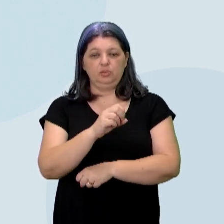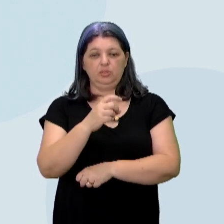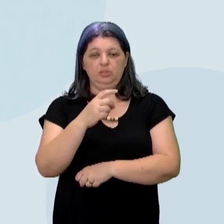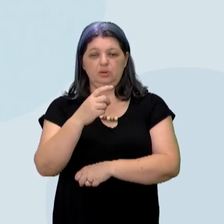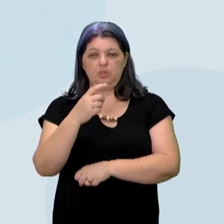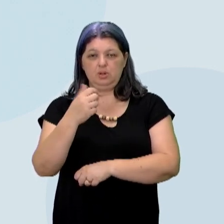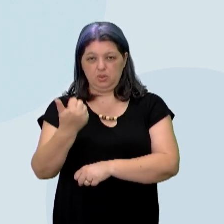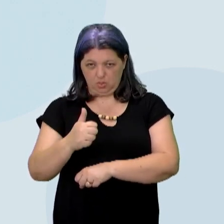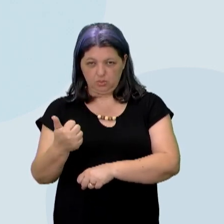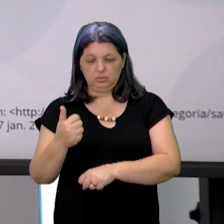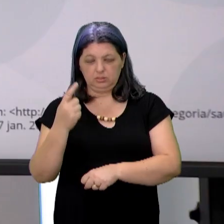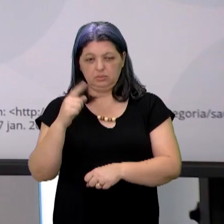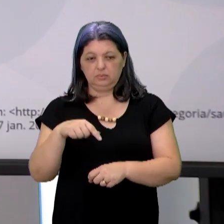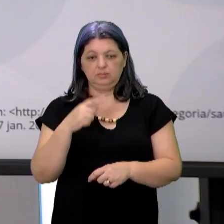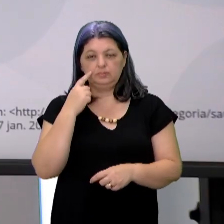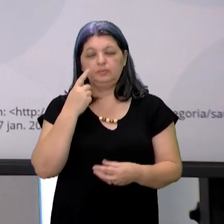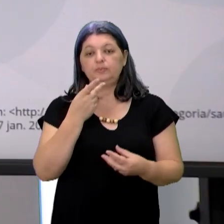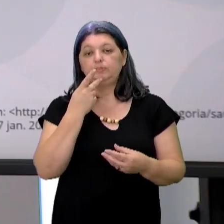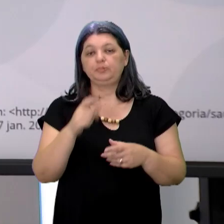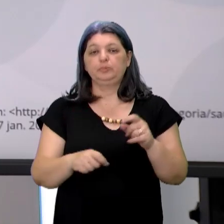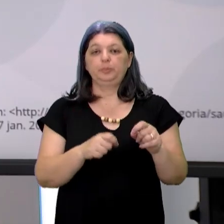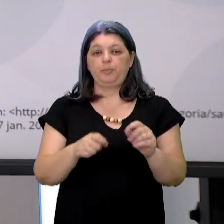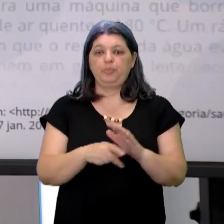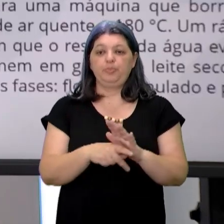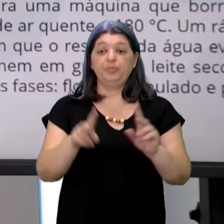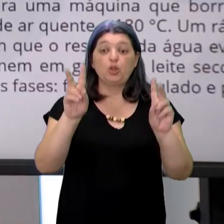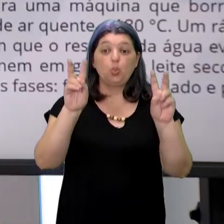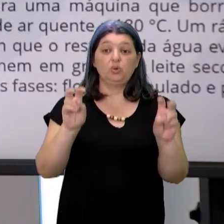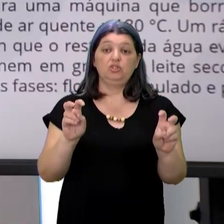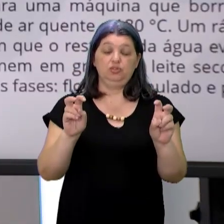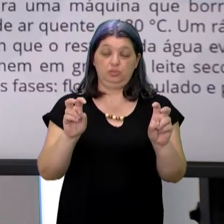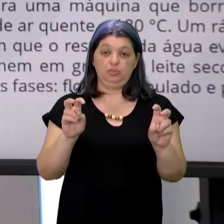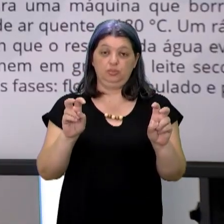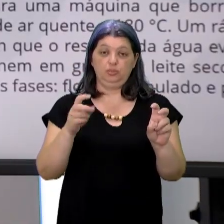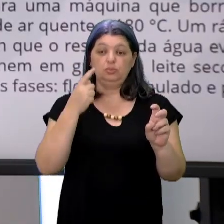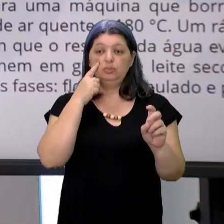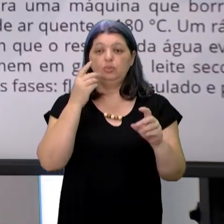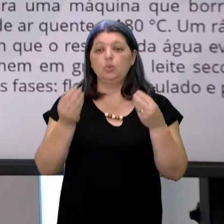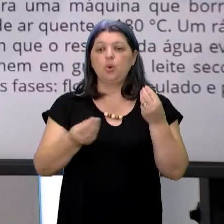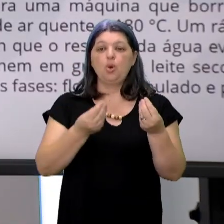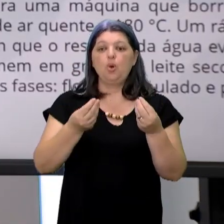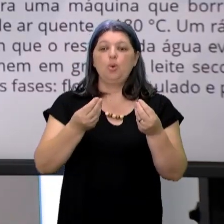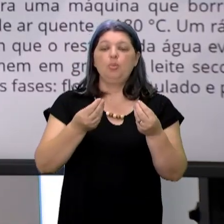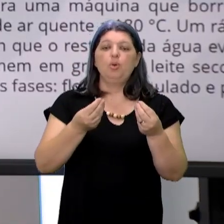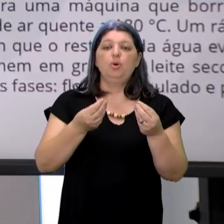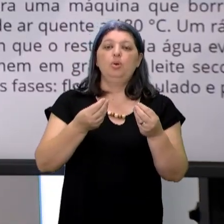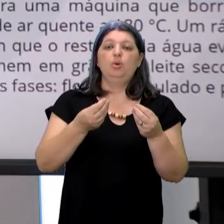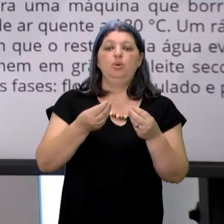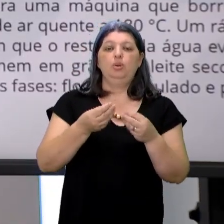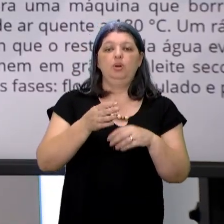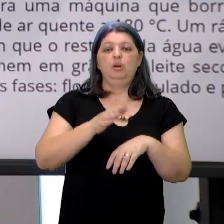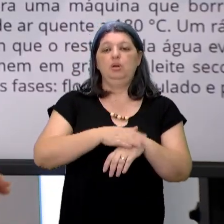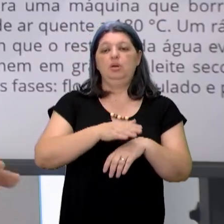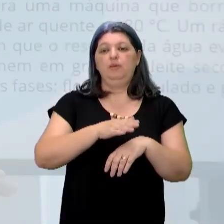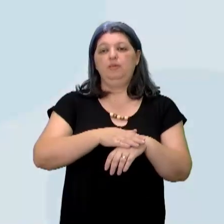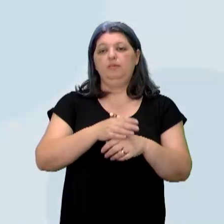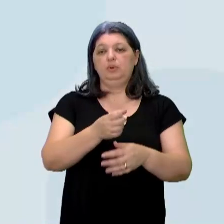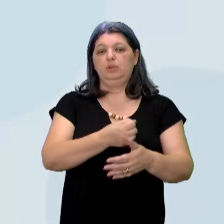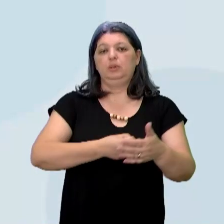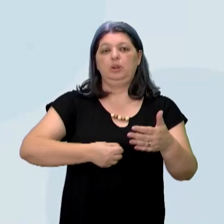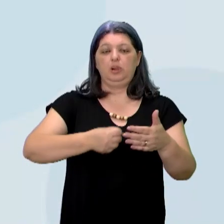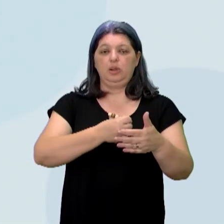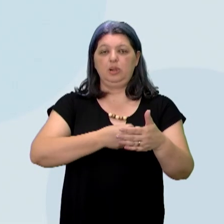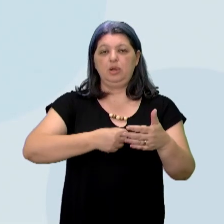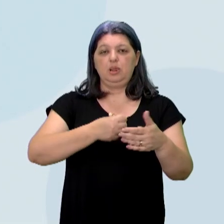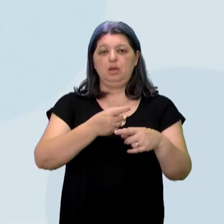isso aí. Então, a gente está falando o quê? Olha o título do texto, né? Como é feito o leite em pó. Professora,